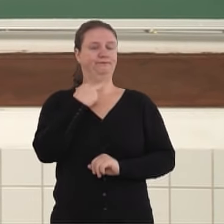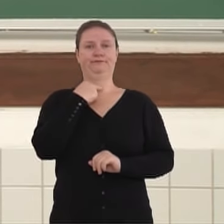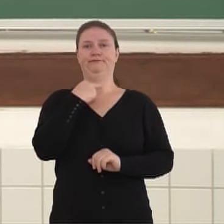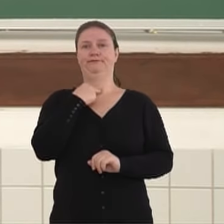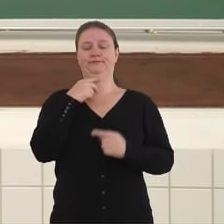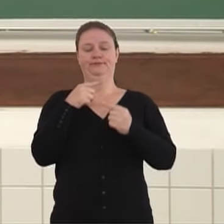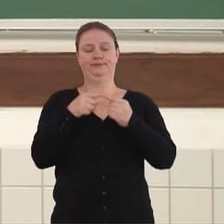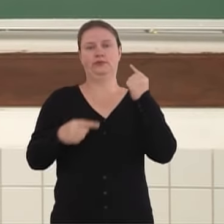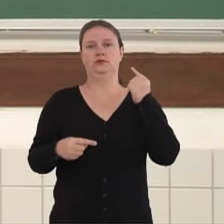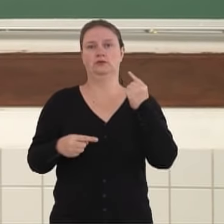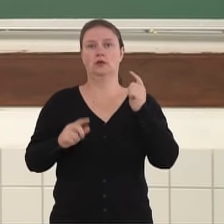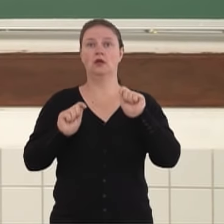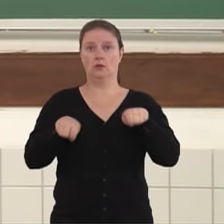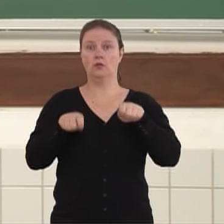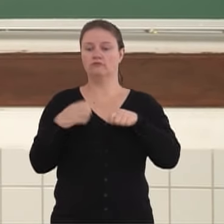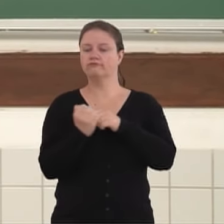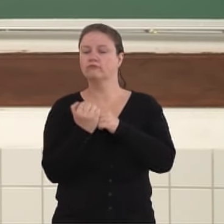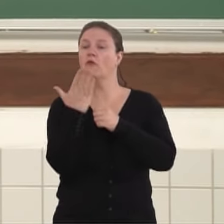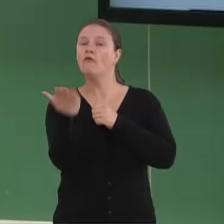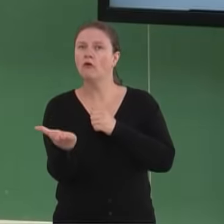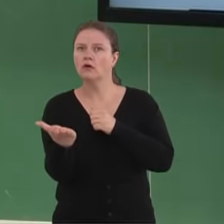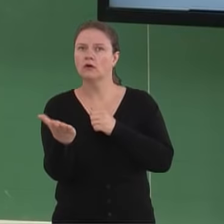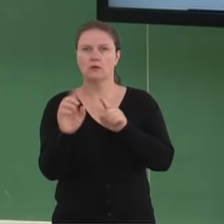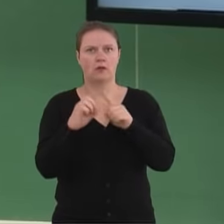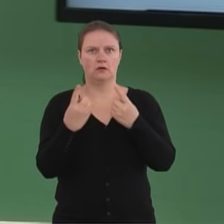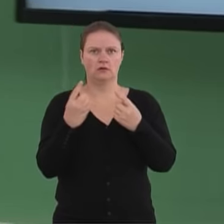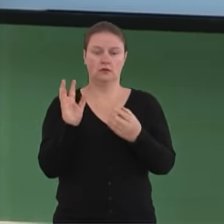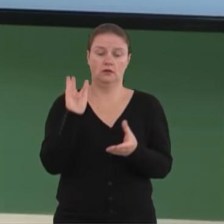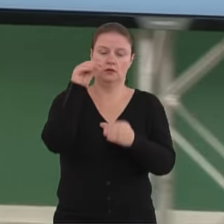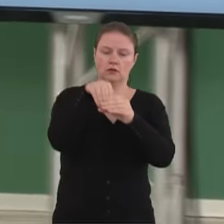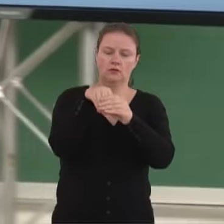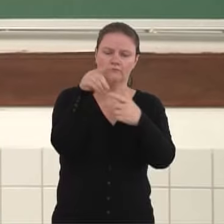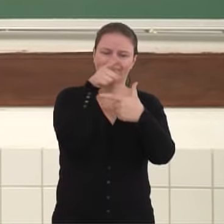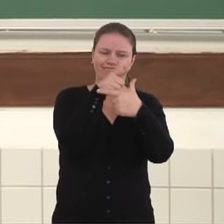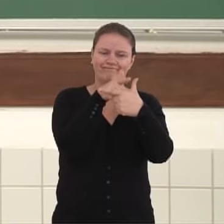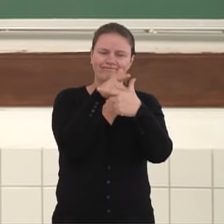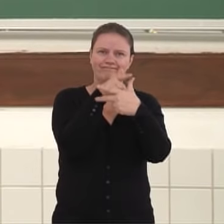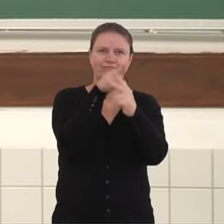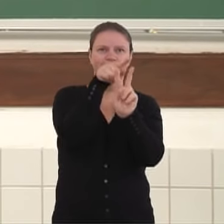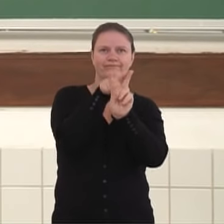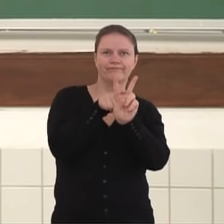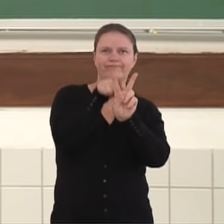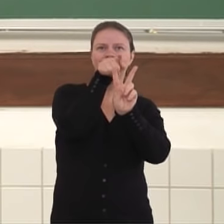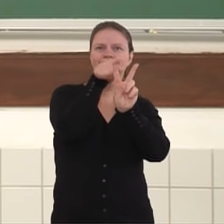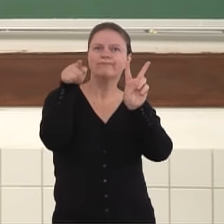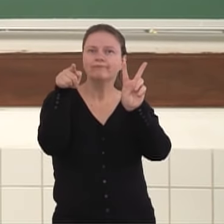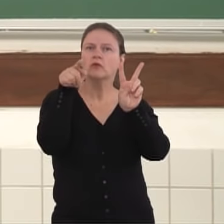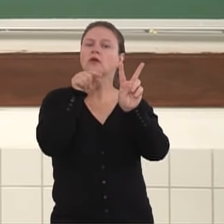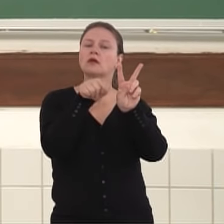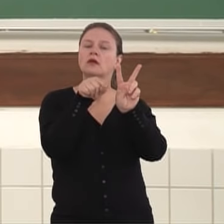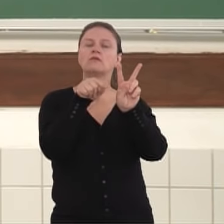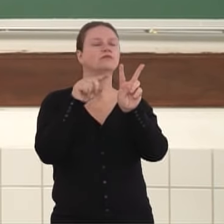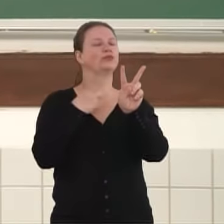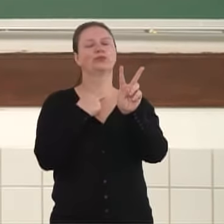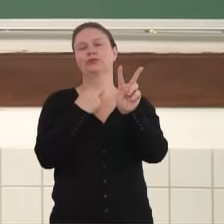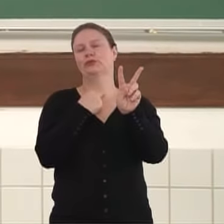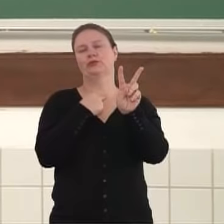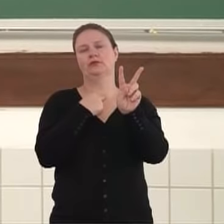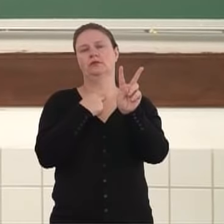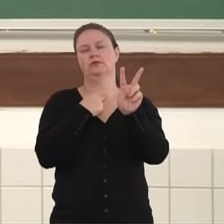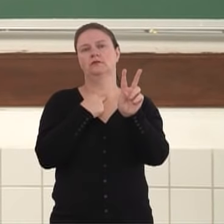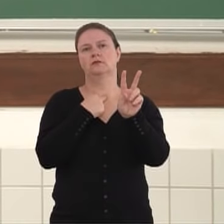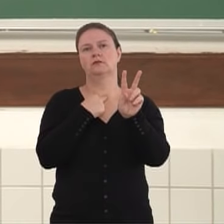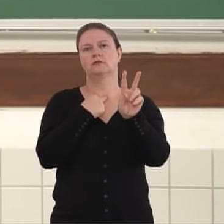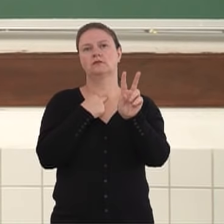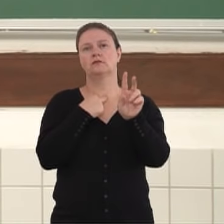estar fora da raiz, mas dentro da raiz não. Bem como extraímos a raiz quadrada de qualquer